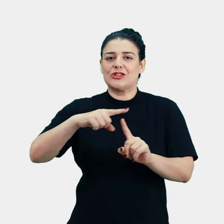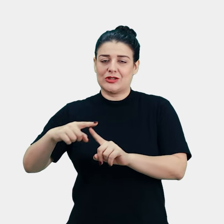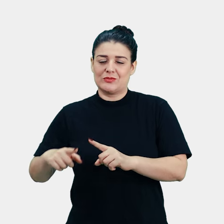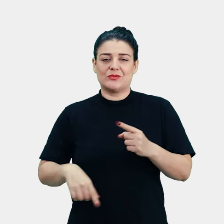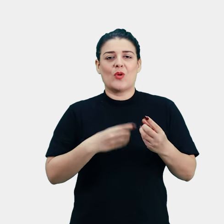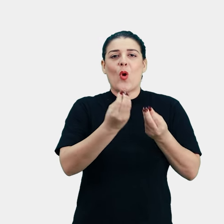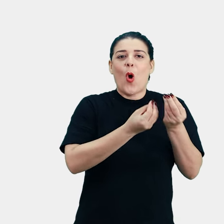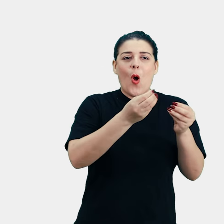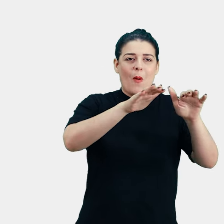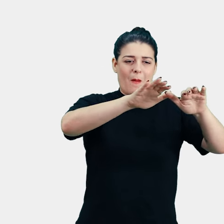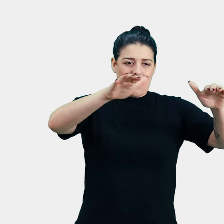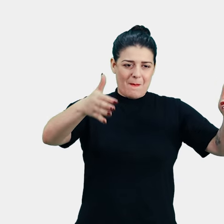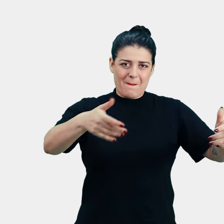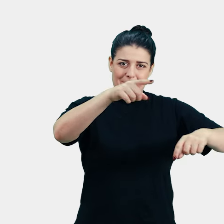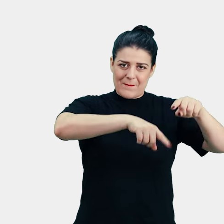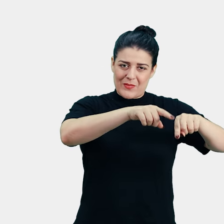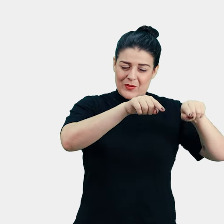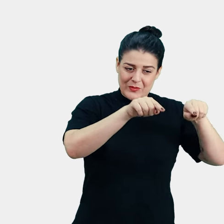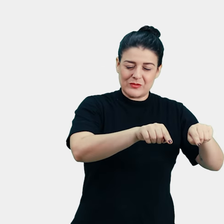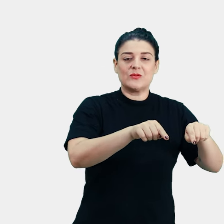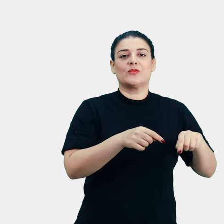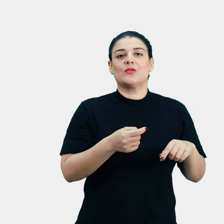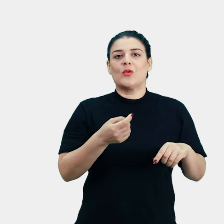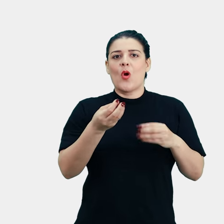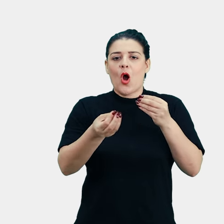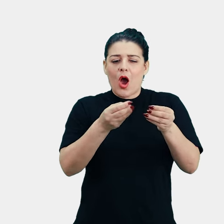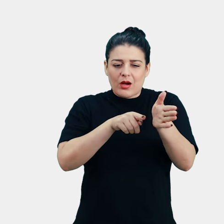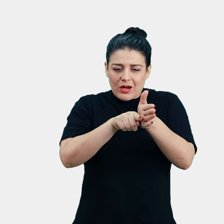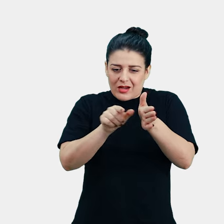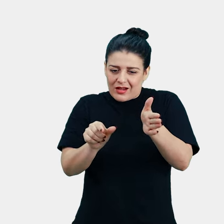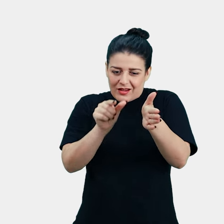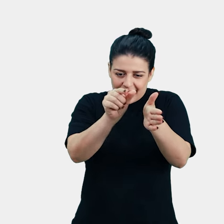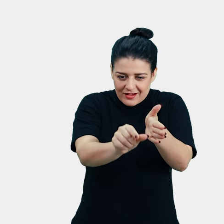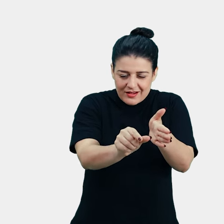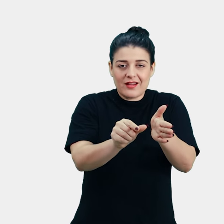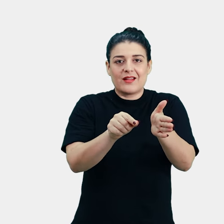mostrei como é o equipamento, como a gente injeta a amostra.